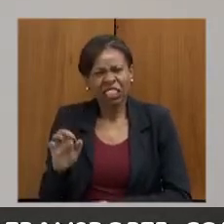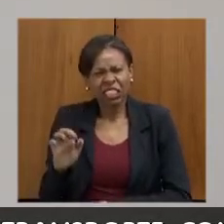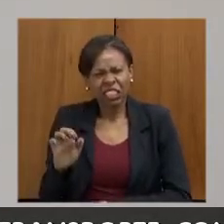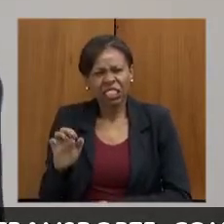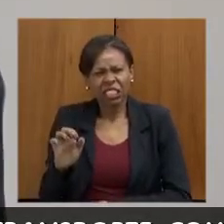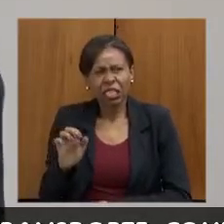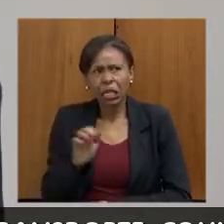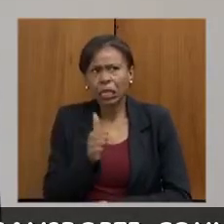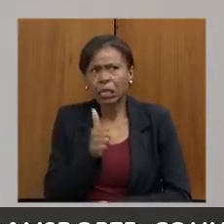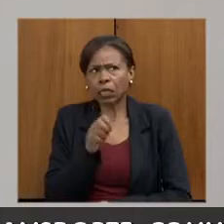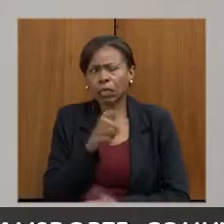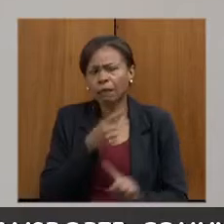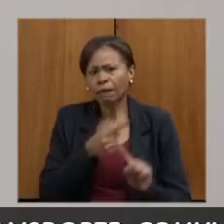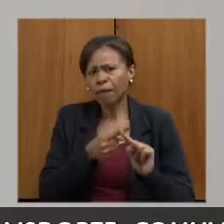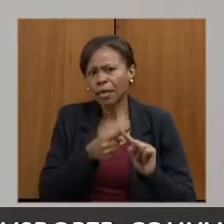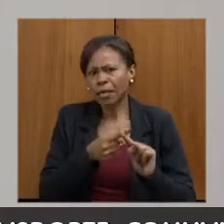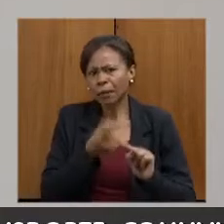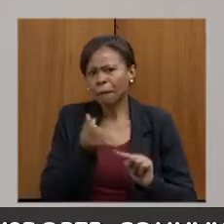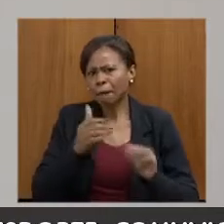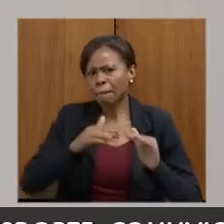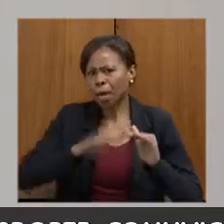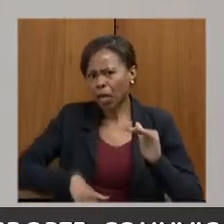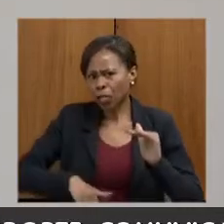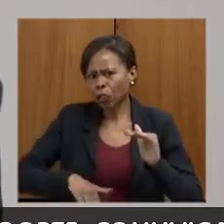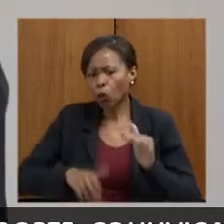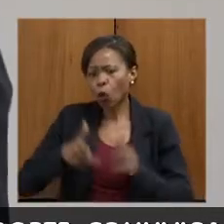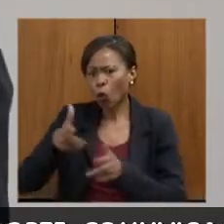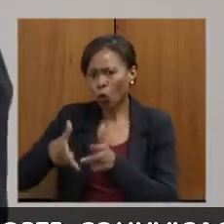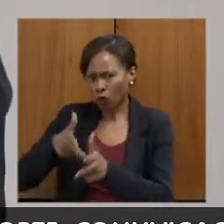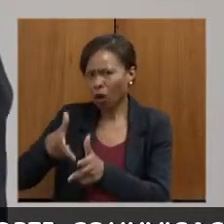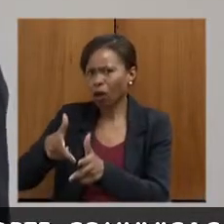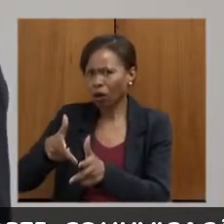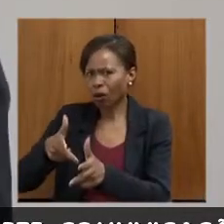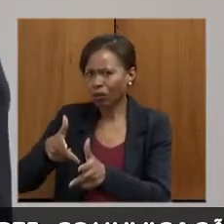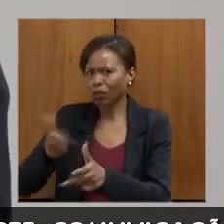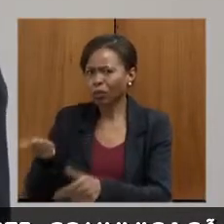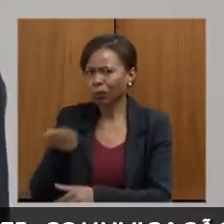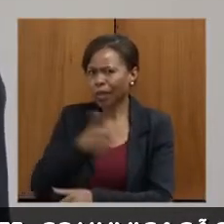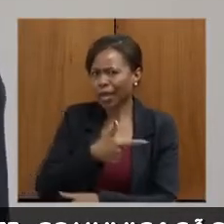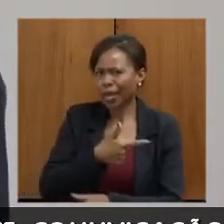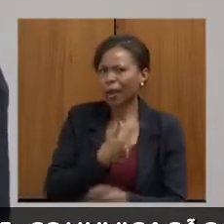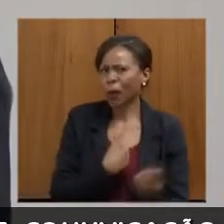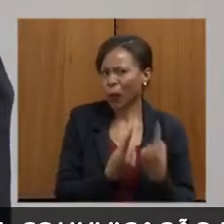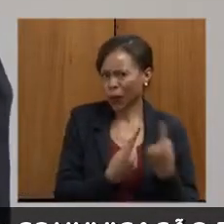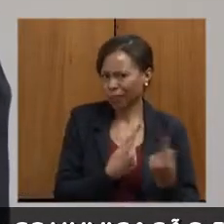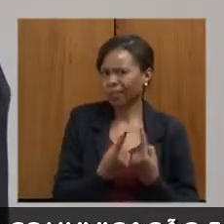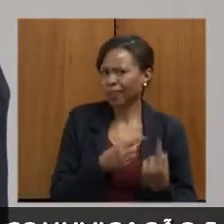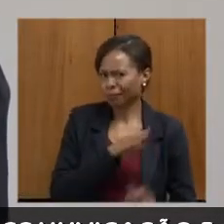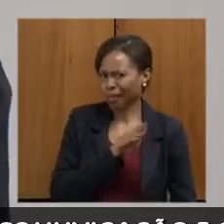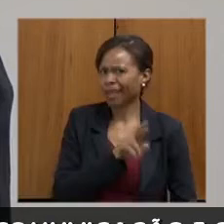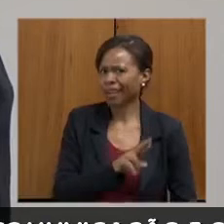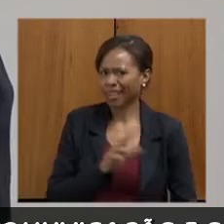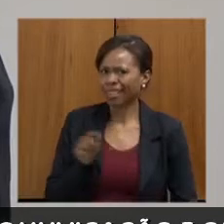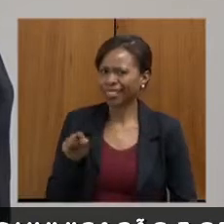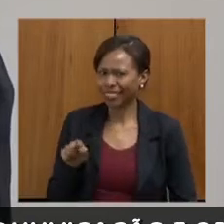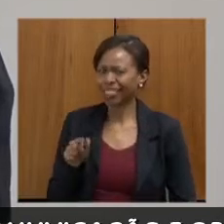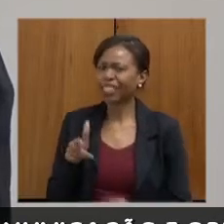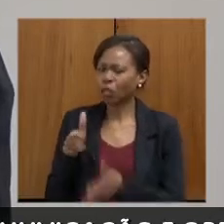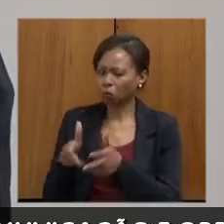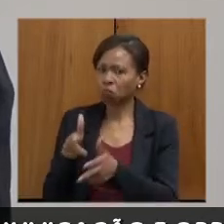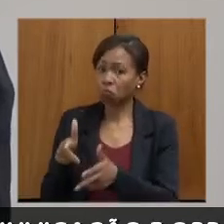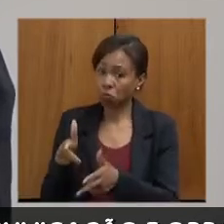mais barato o frete rodoviário do que o rodoviário então é muito importante a gente Esperava muito isso